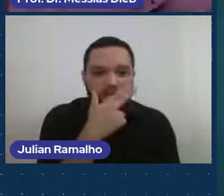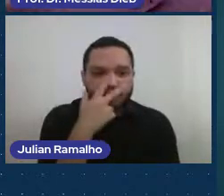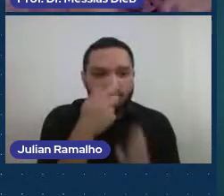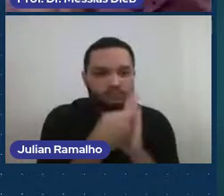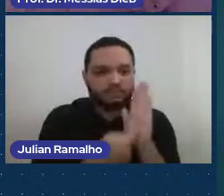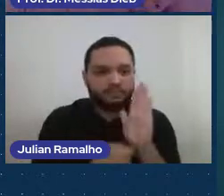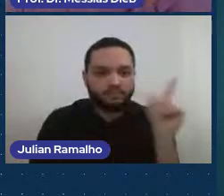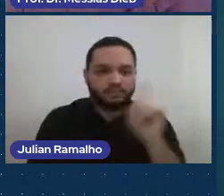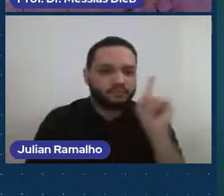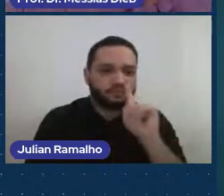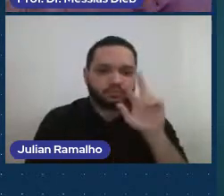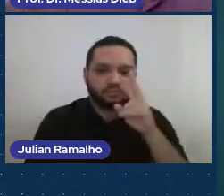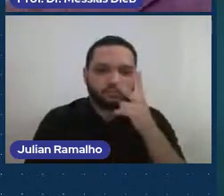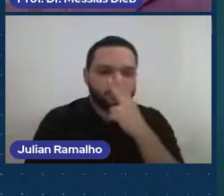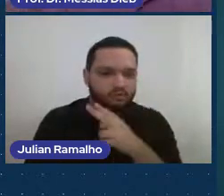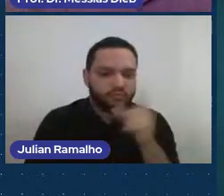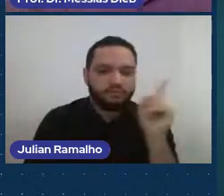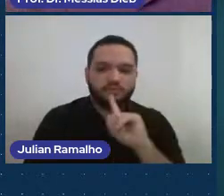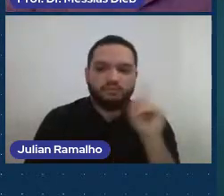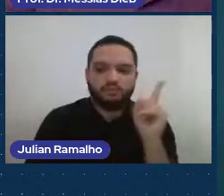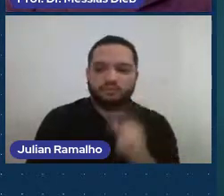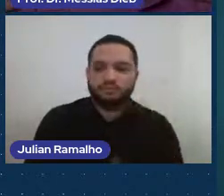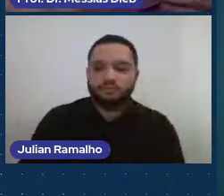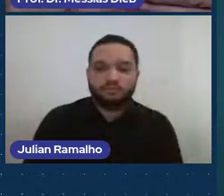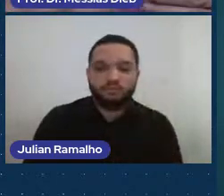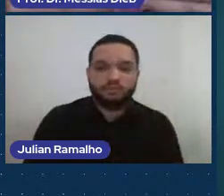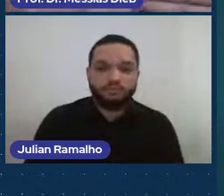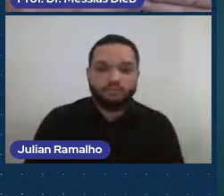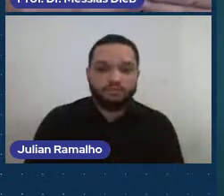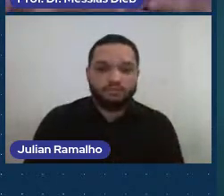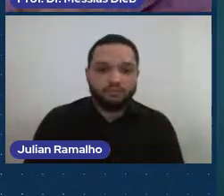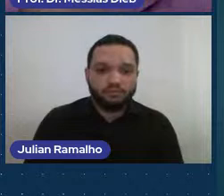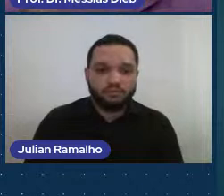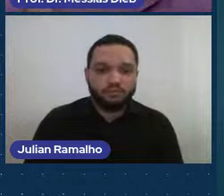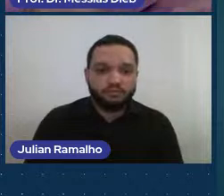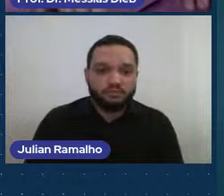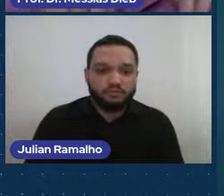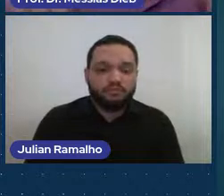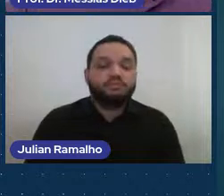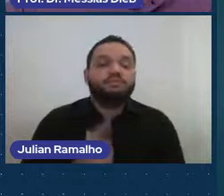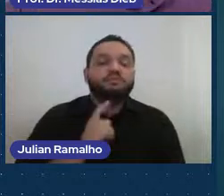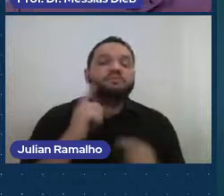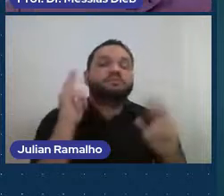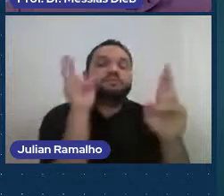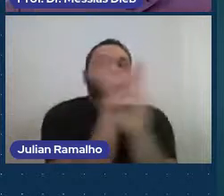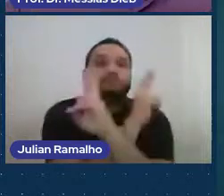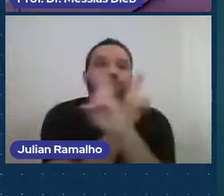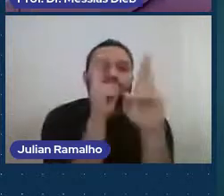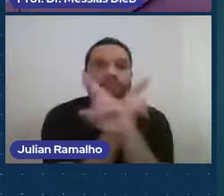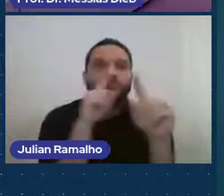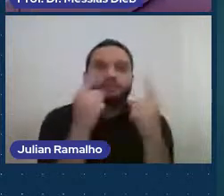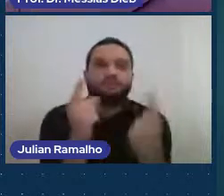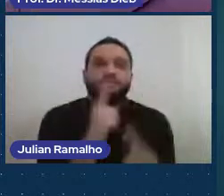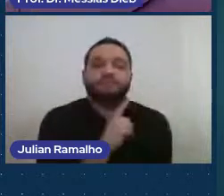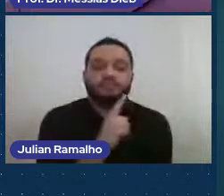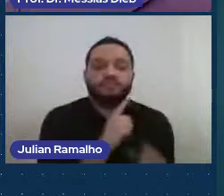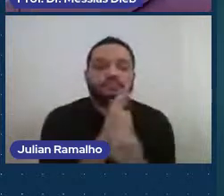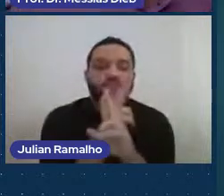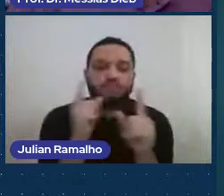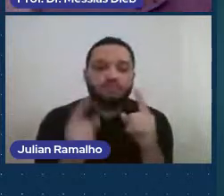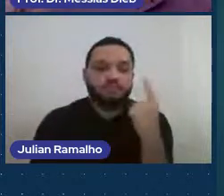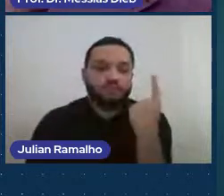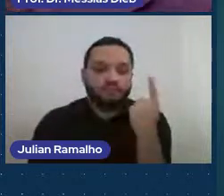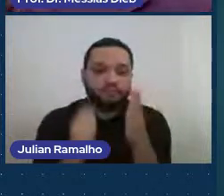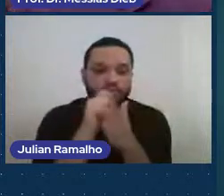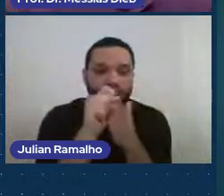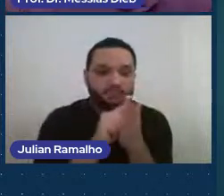não é só repetir a redação. Elas estão intrinsecamente relacionadas, mas tem uma diferença. Um é escrito de um